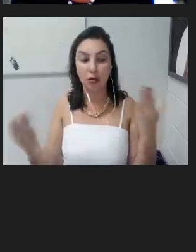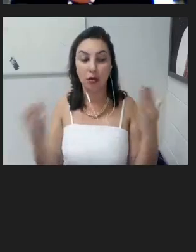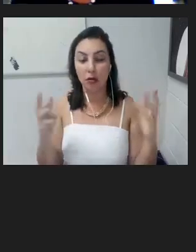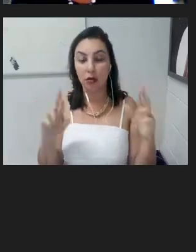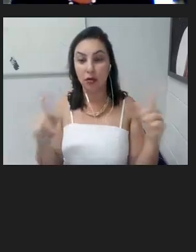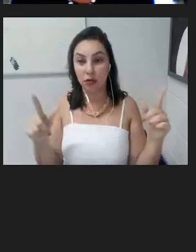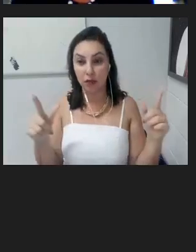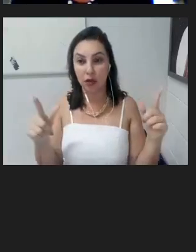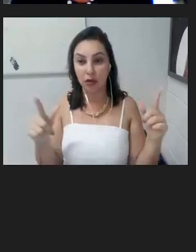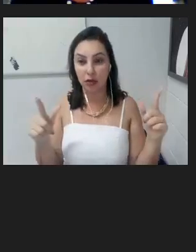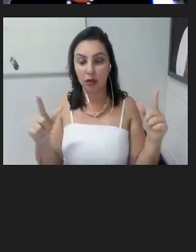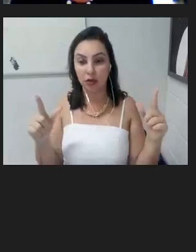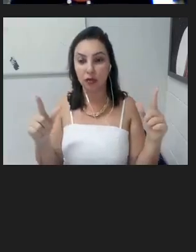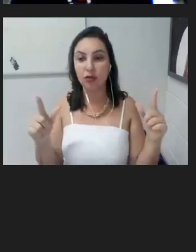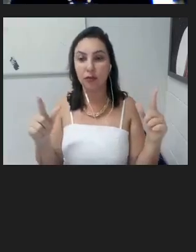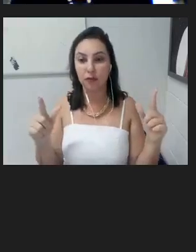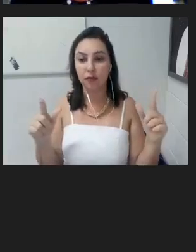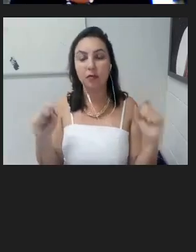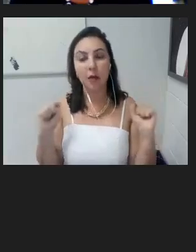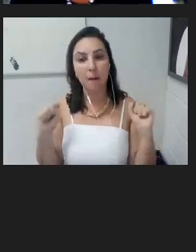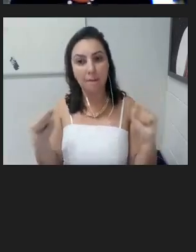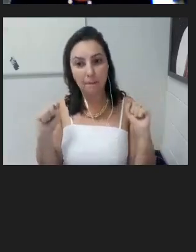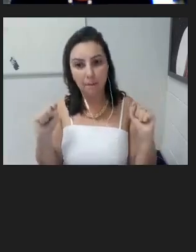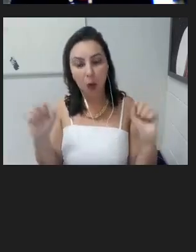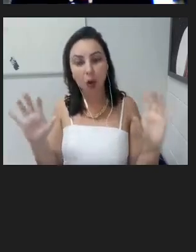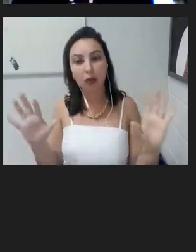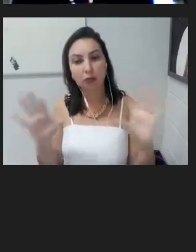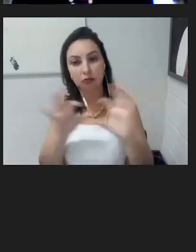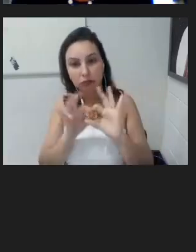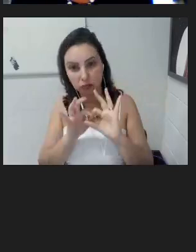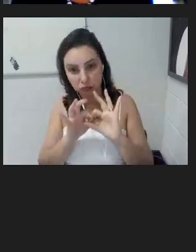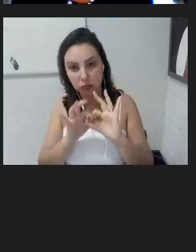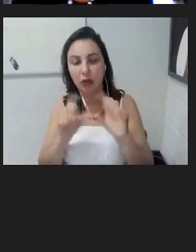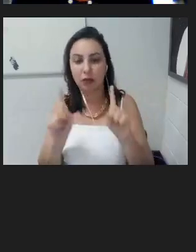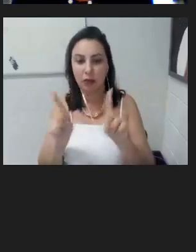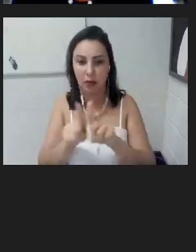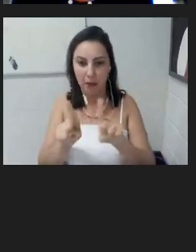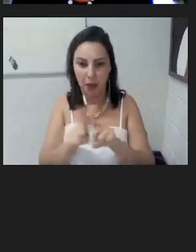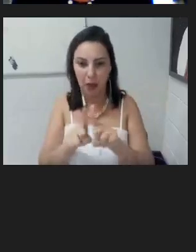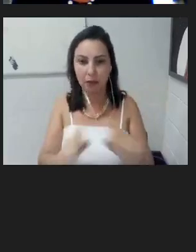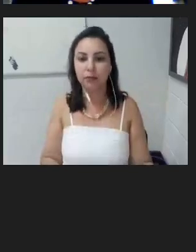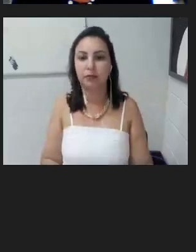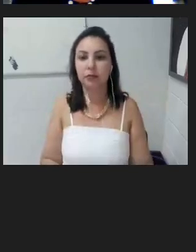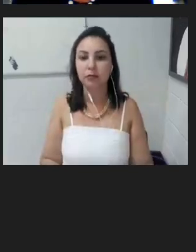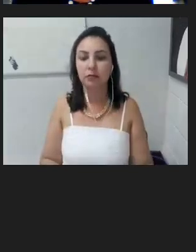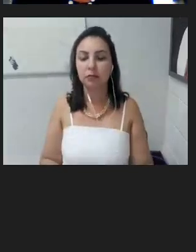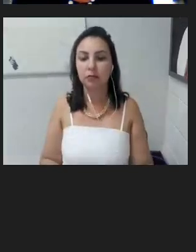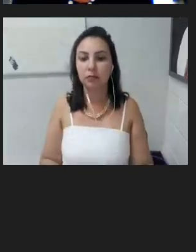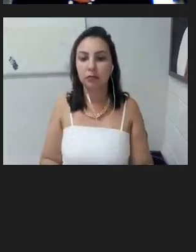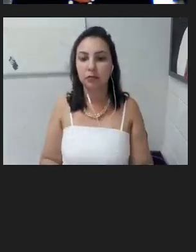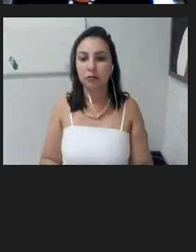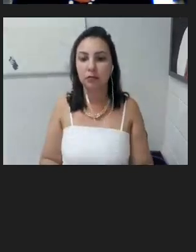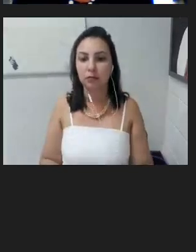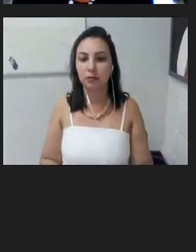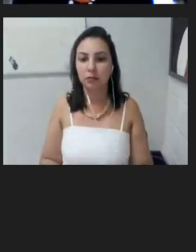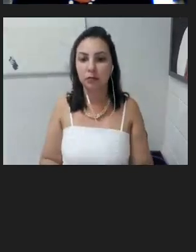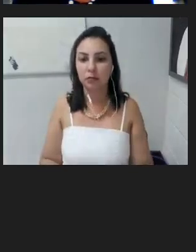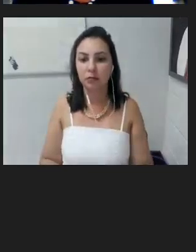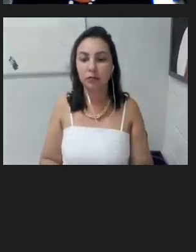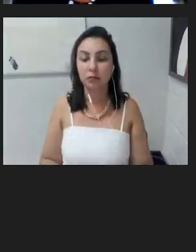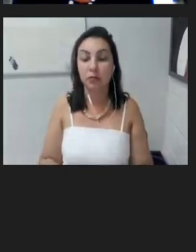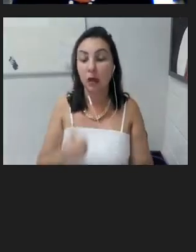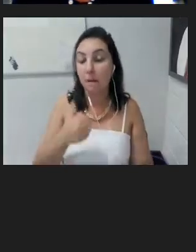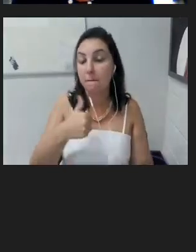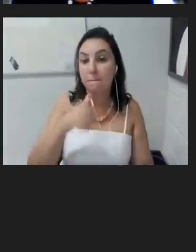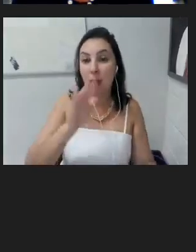Podem estar interligados? Sim. E que aí vem, que quanto maior é o tempo que alguém se